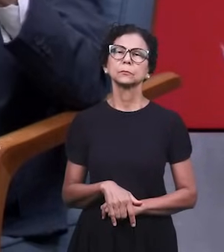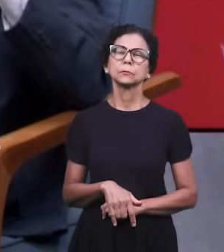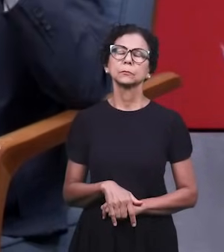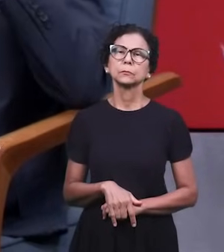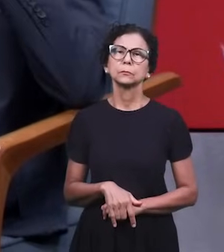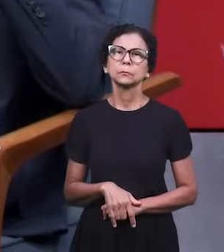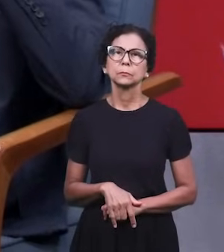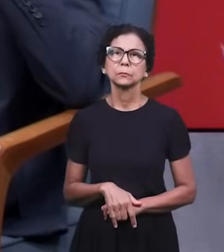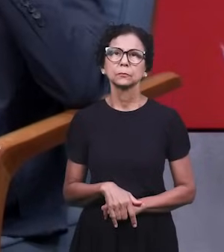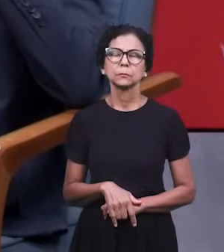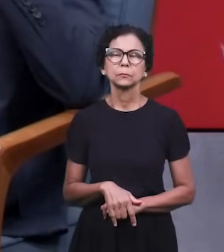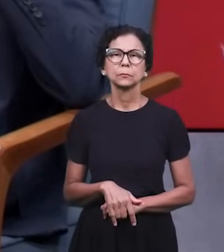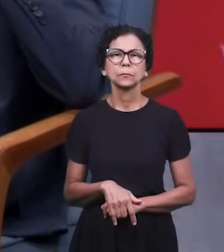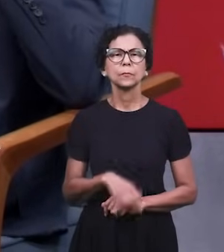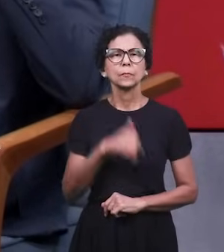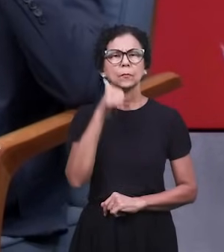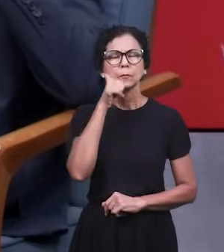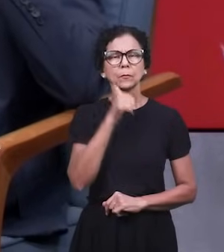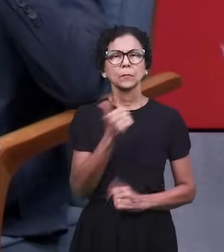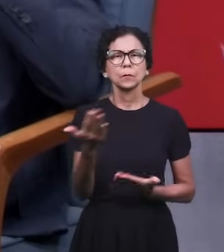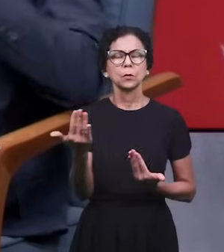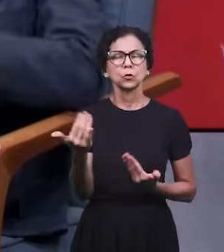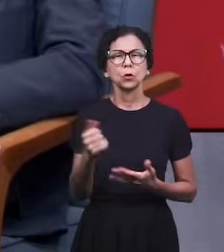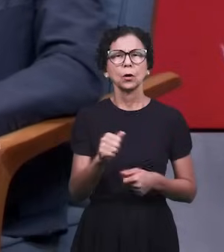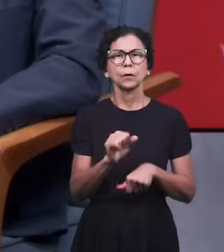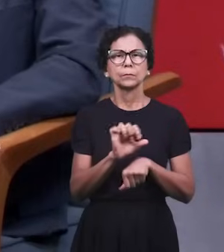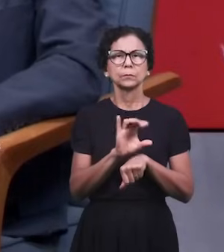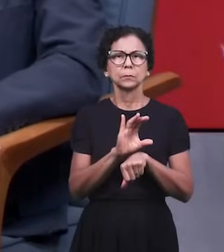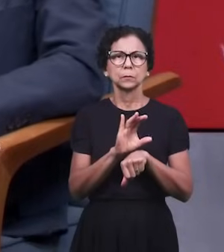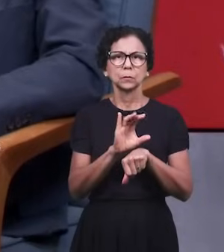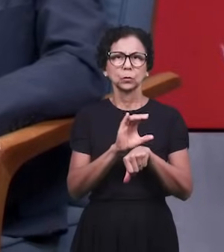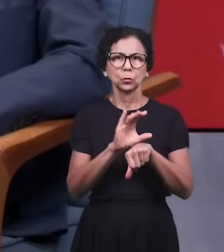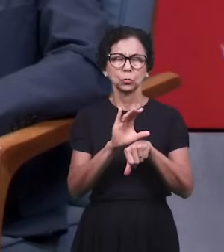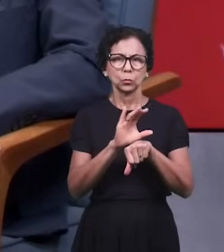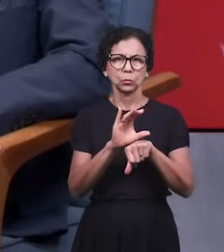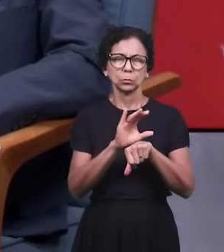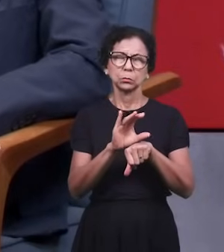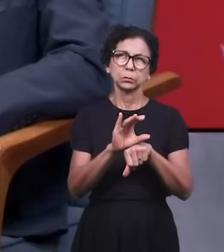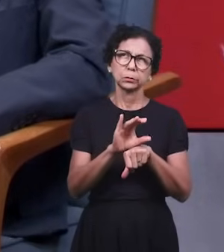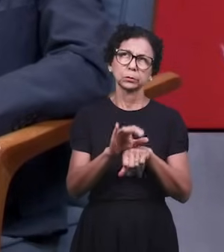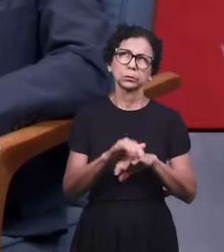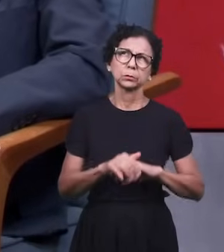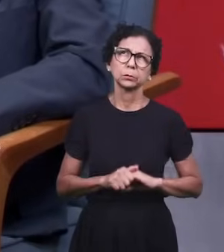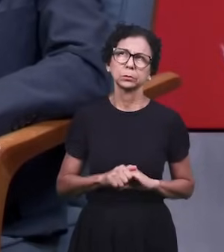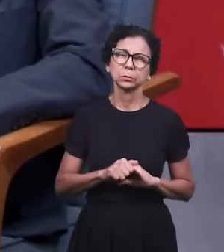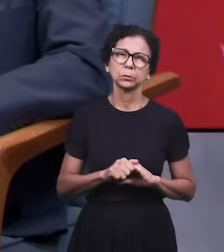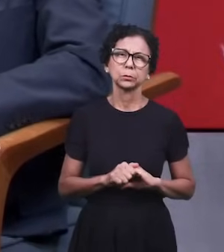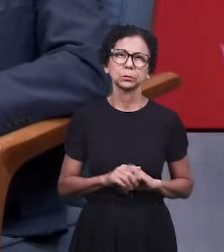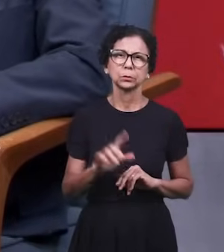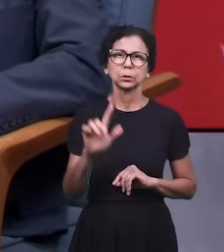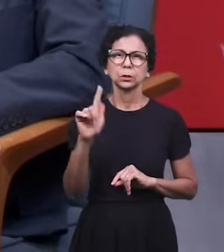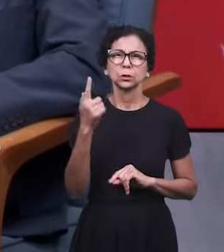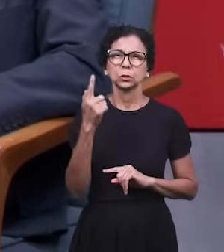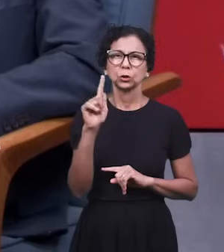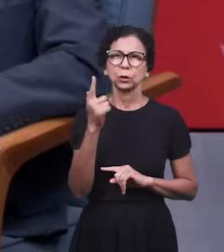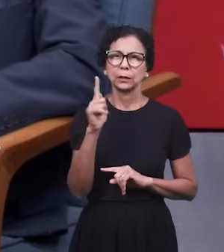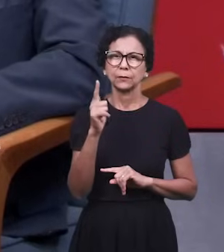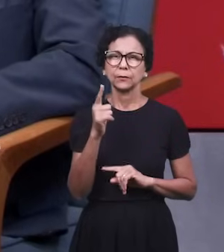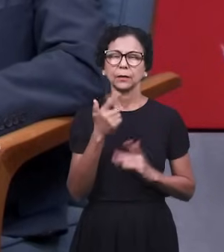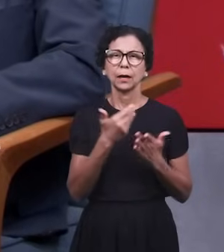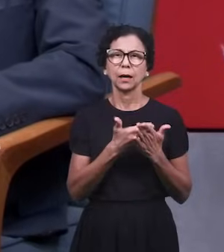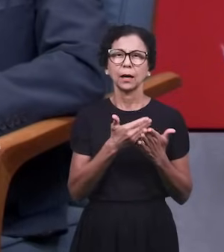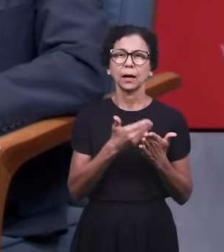experiência de uma jovem no cursinho, era uma aula de geografia